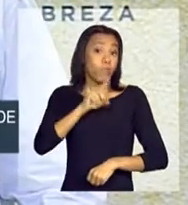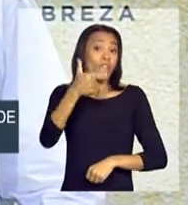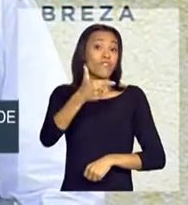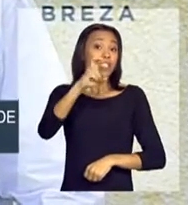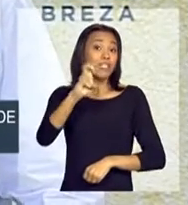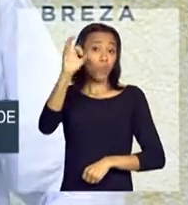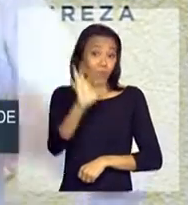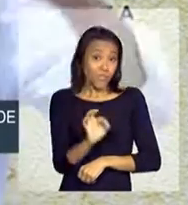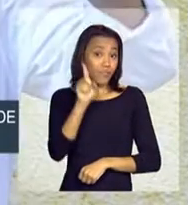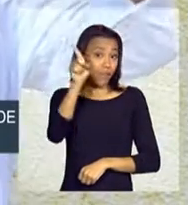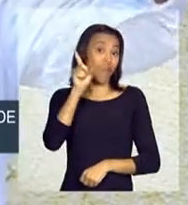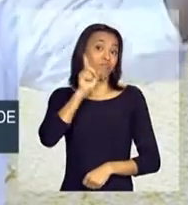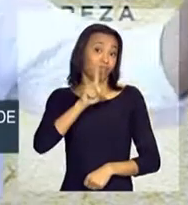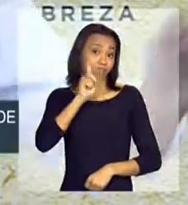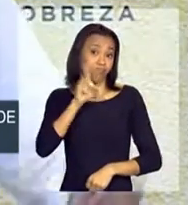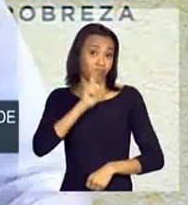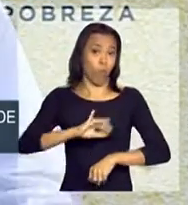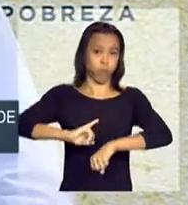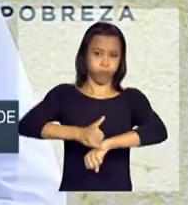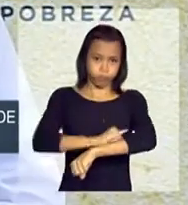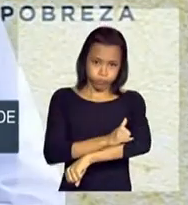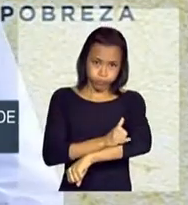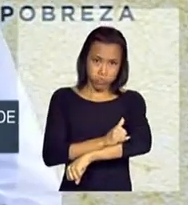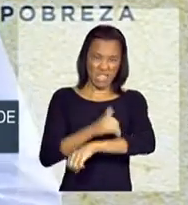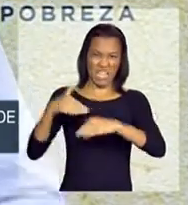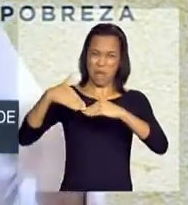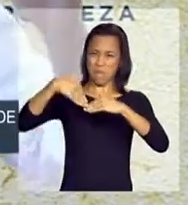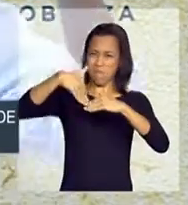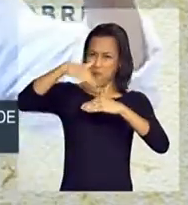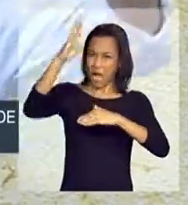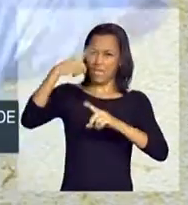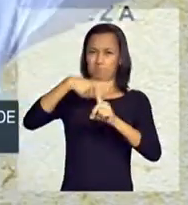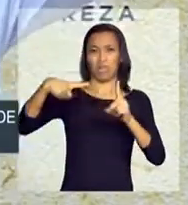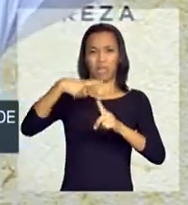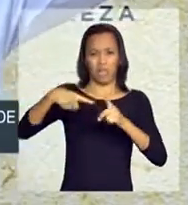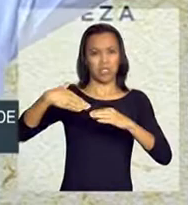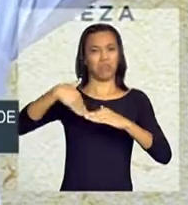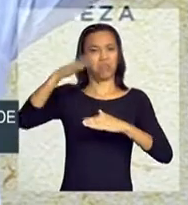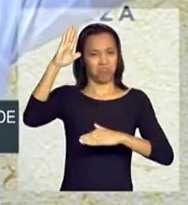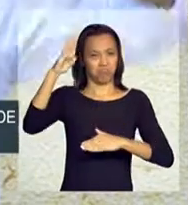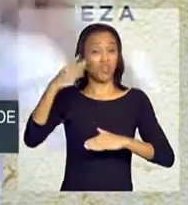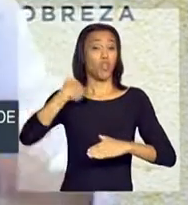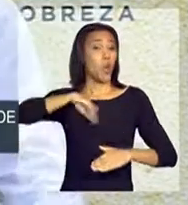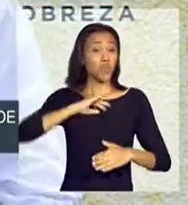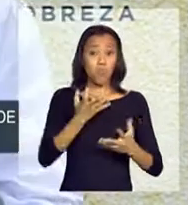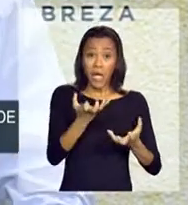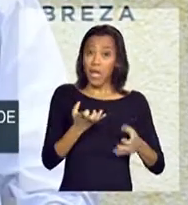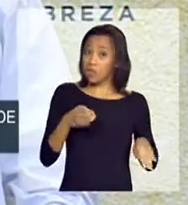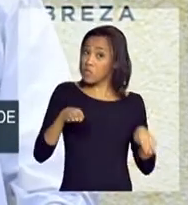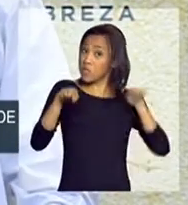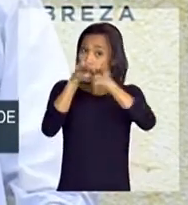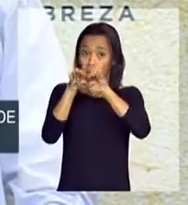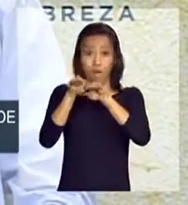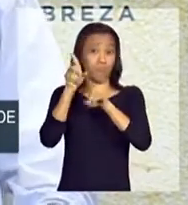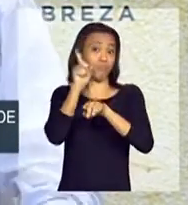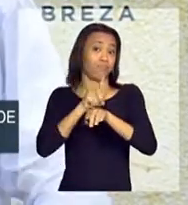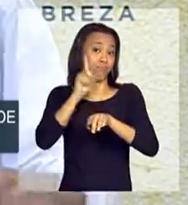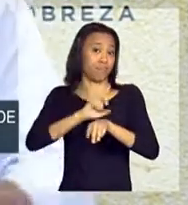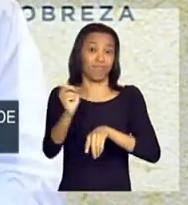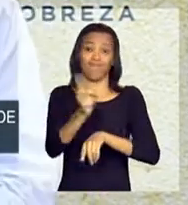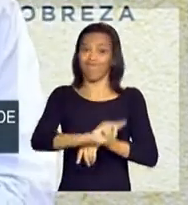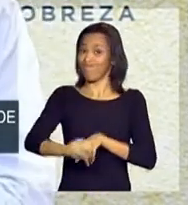obeso bom e muito mais da metade dele está acima do peso nós não queremos chegar o que é os Estados Unidos